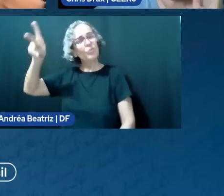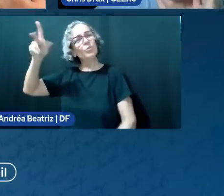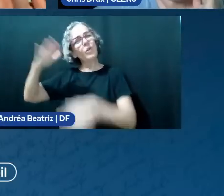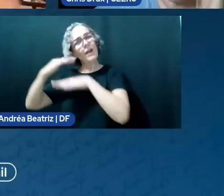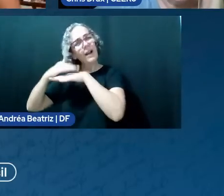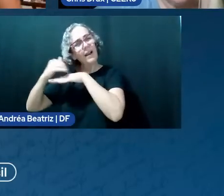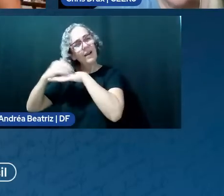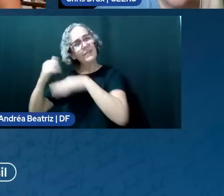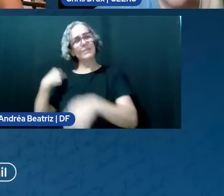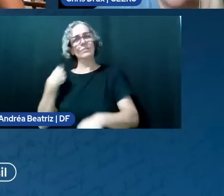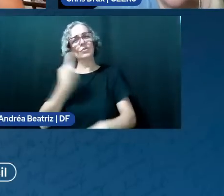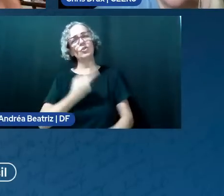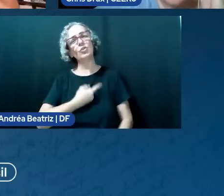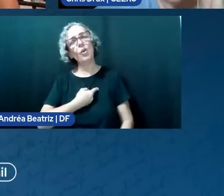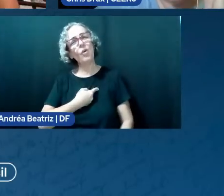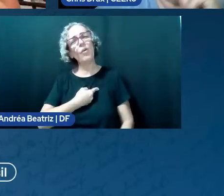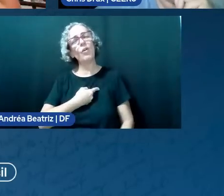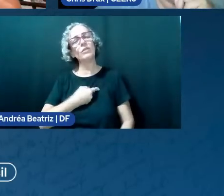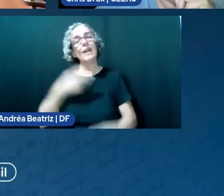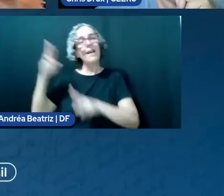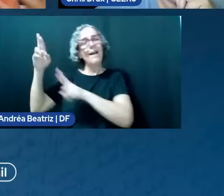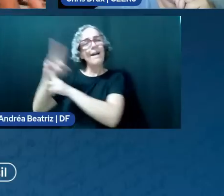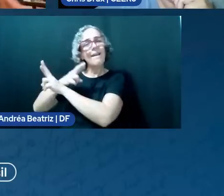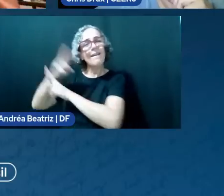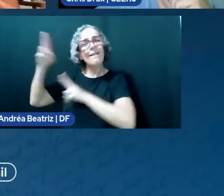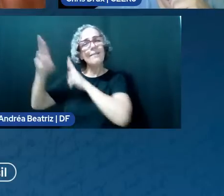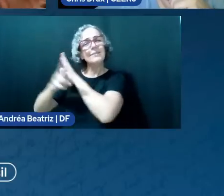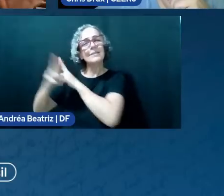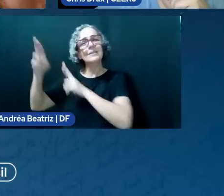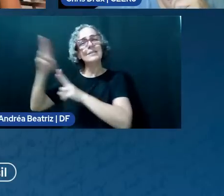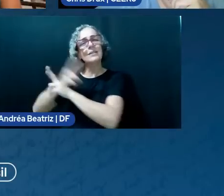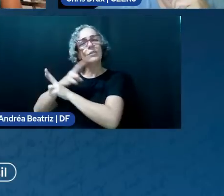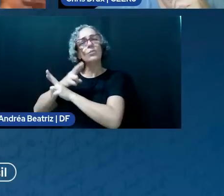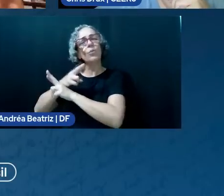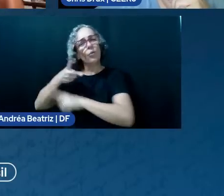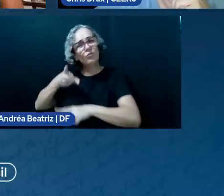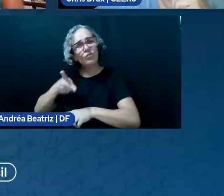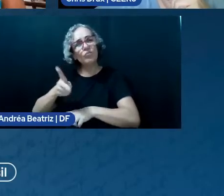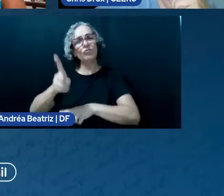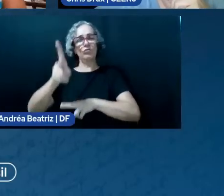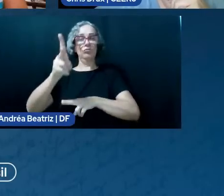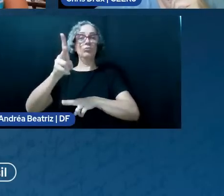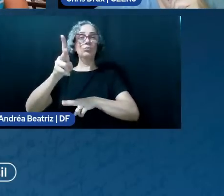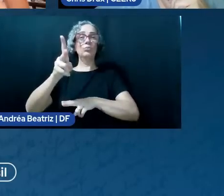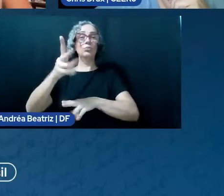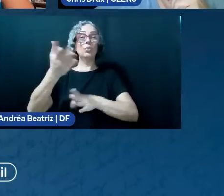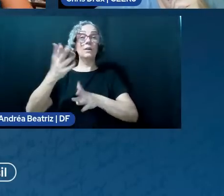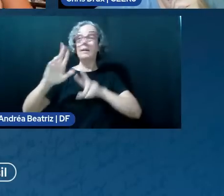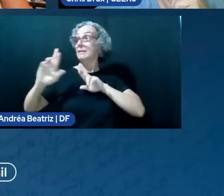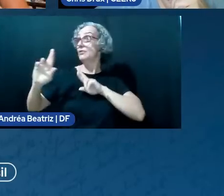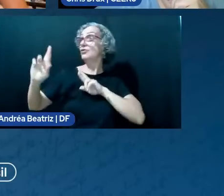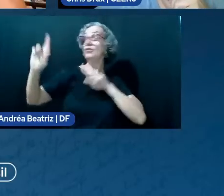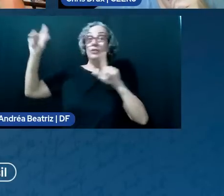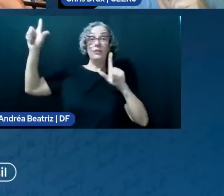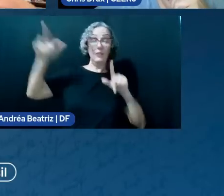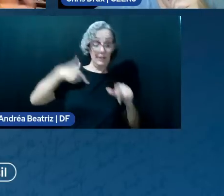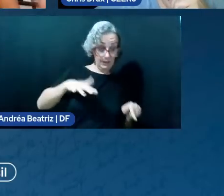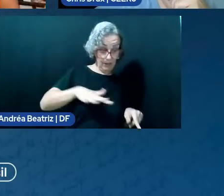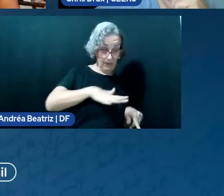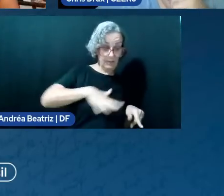essas relações continuam, nada obstante essa diferença, né, de